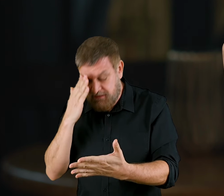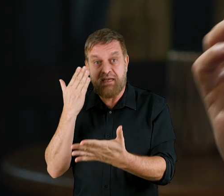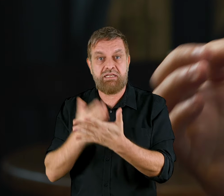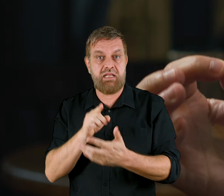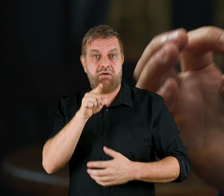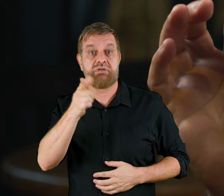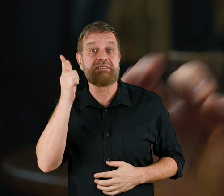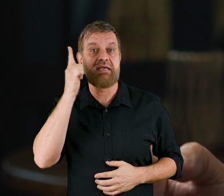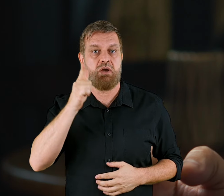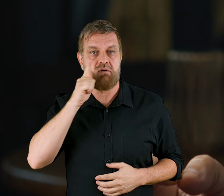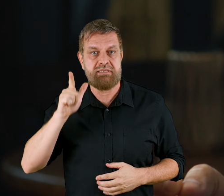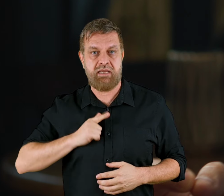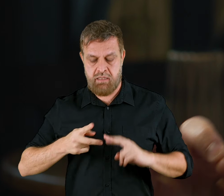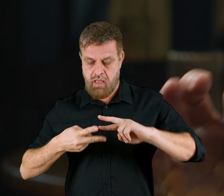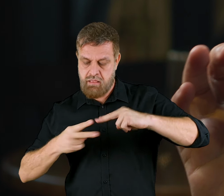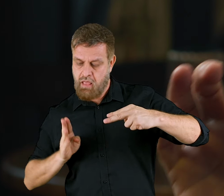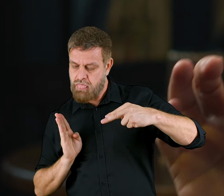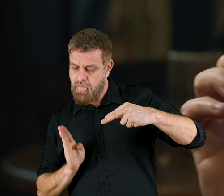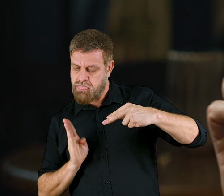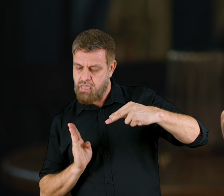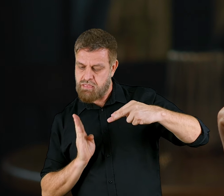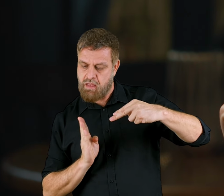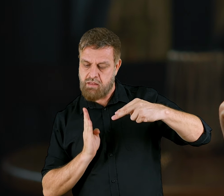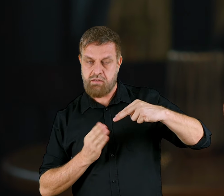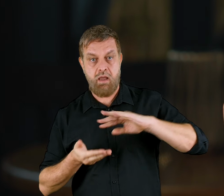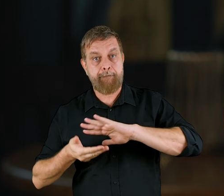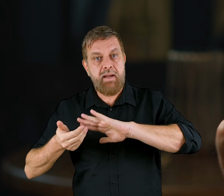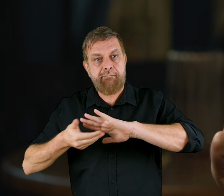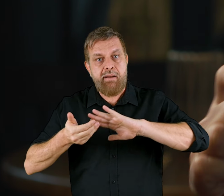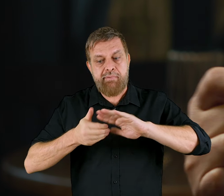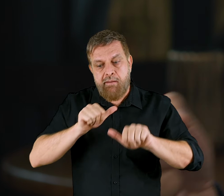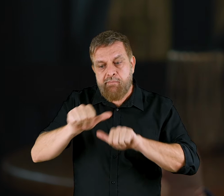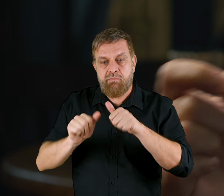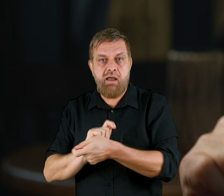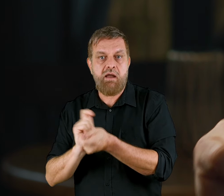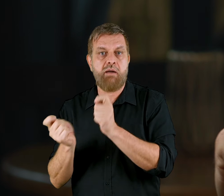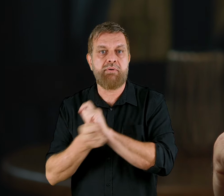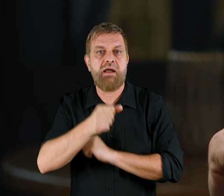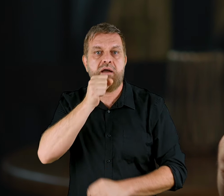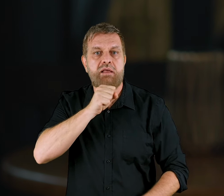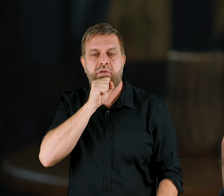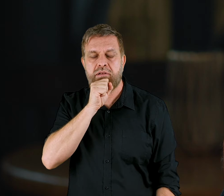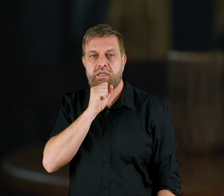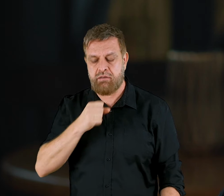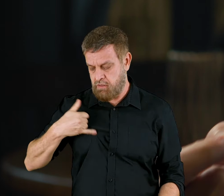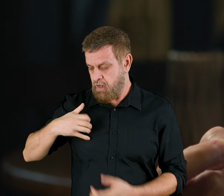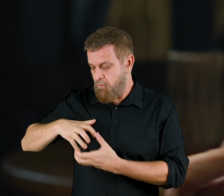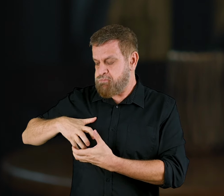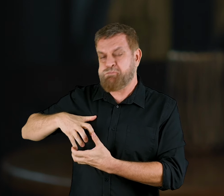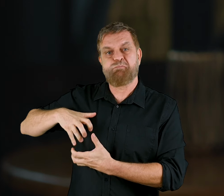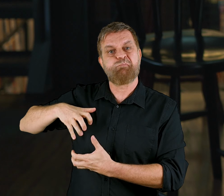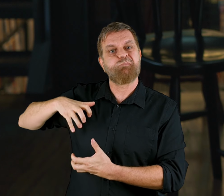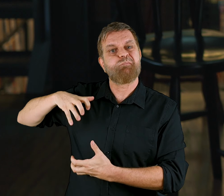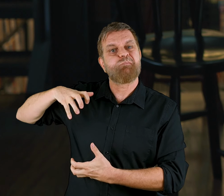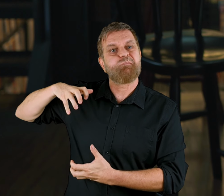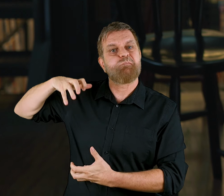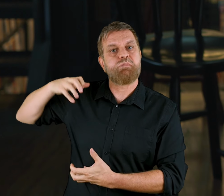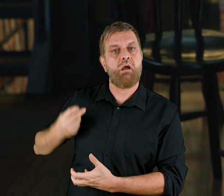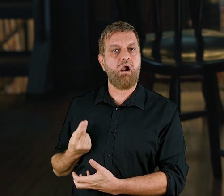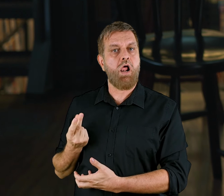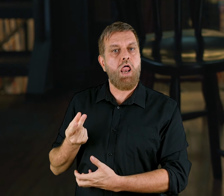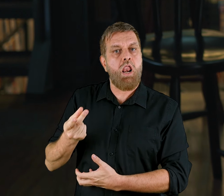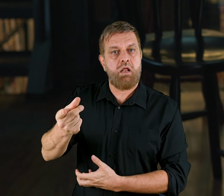você pode desativar os telômeros e esses telômeros vão retardar o envelhecimento celular do seu corpo. Então, você